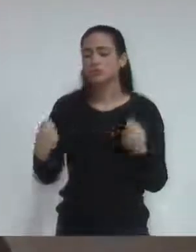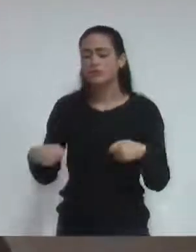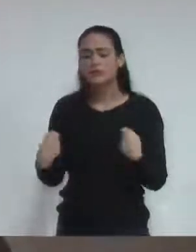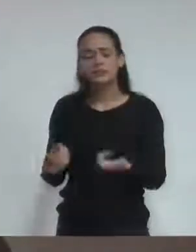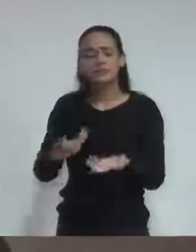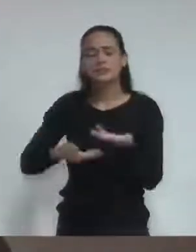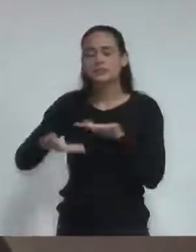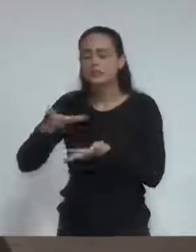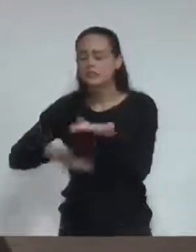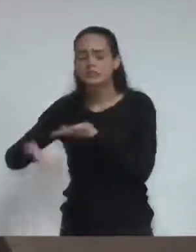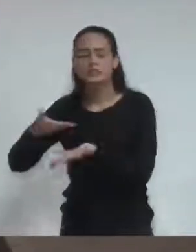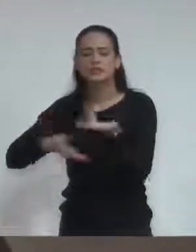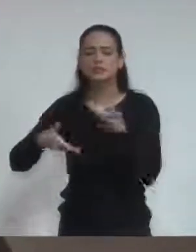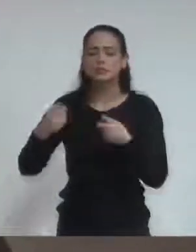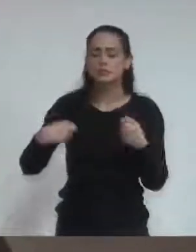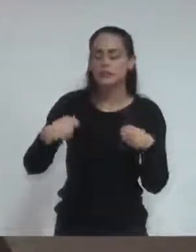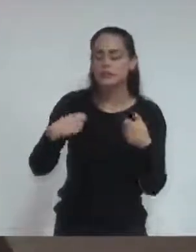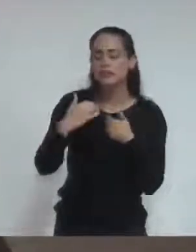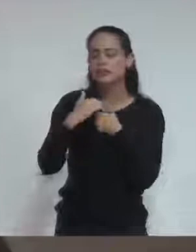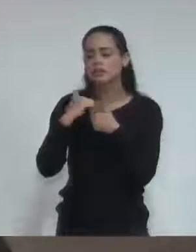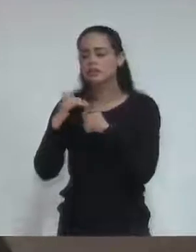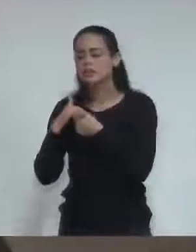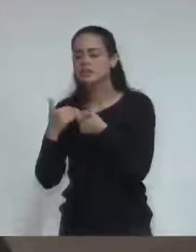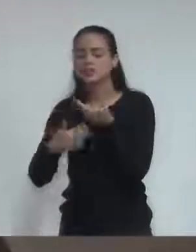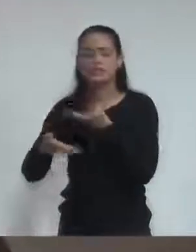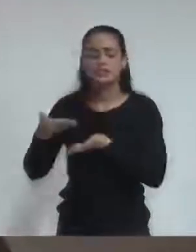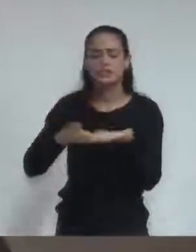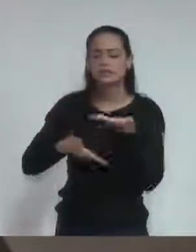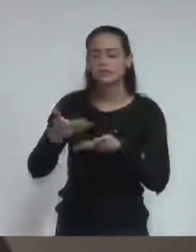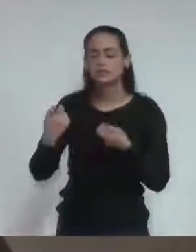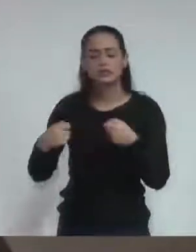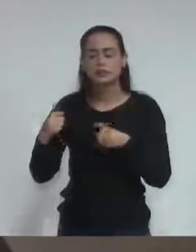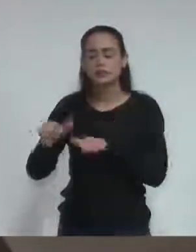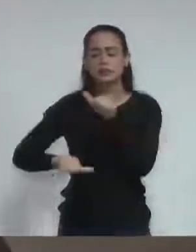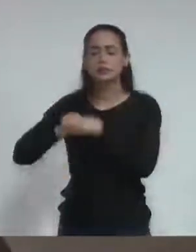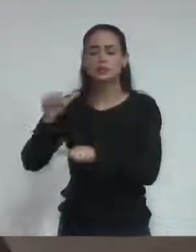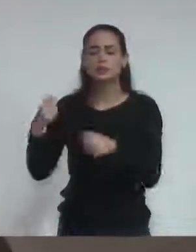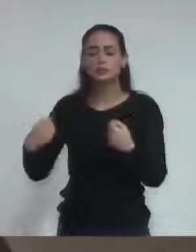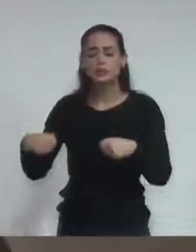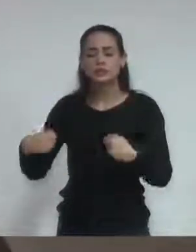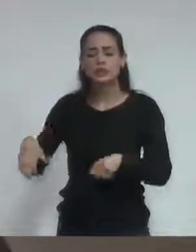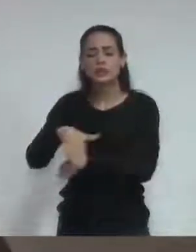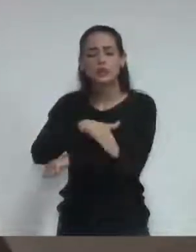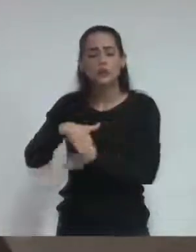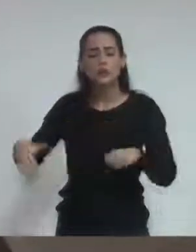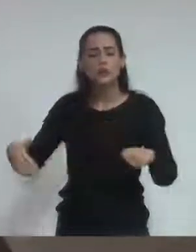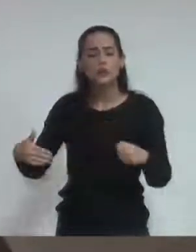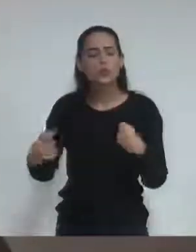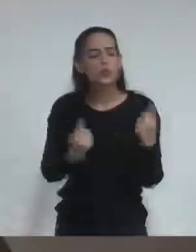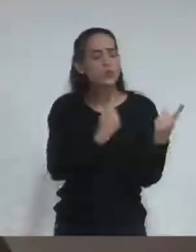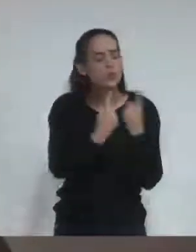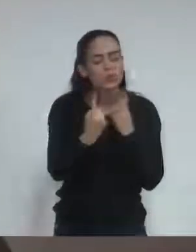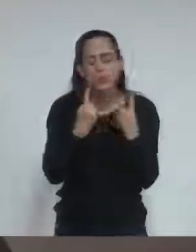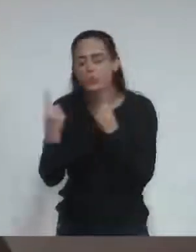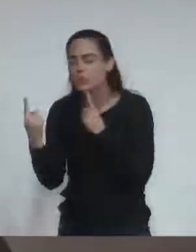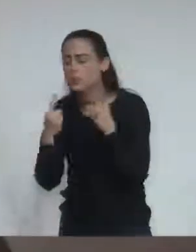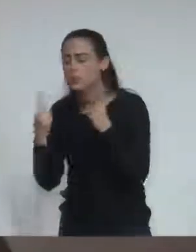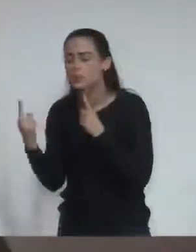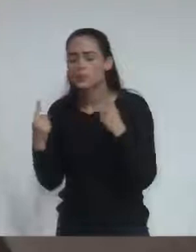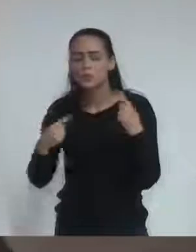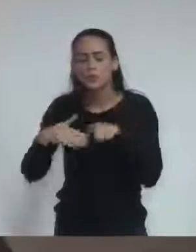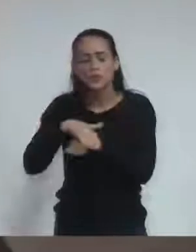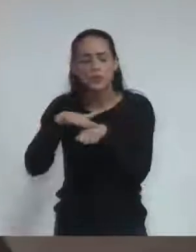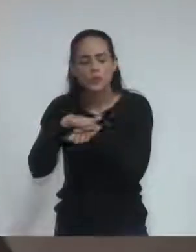mudanças no governo, né? E ações, né? Tem que estar na rua, tem que falar com o povo, tem que ouvir e tem que estar disposto a fazer